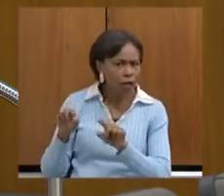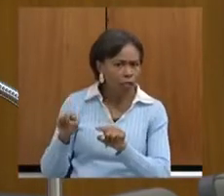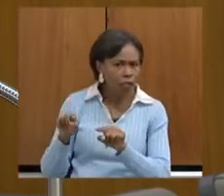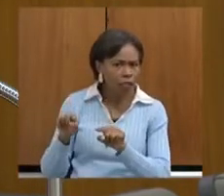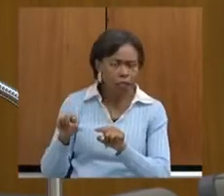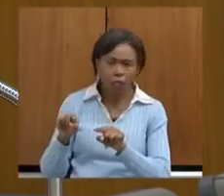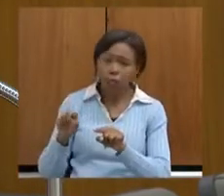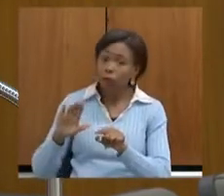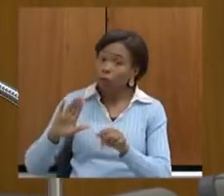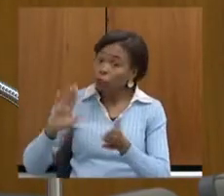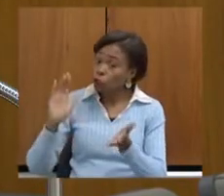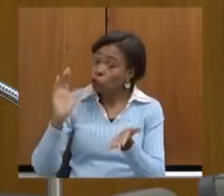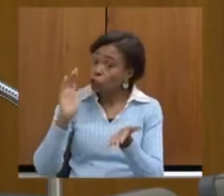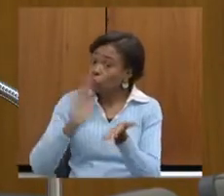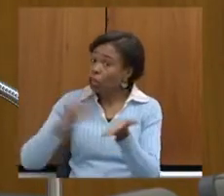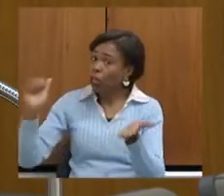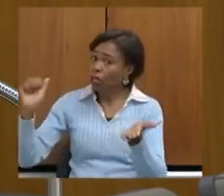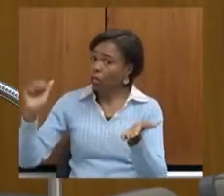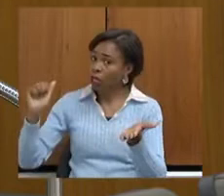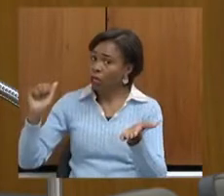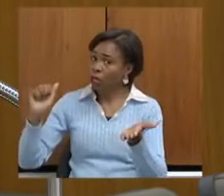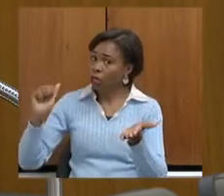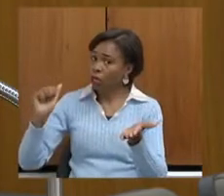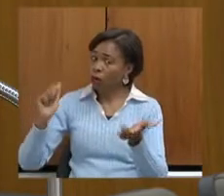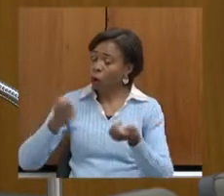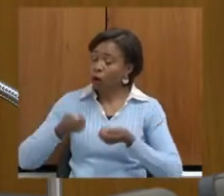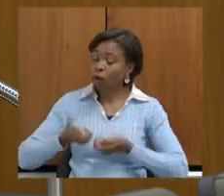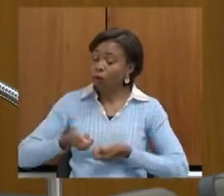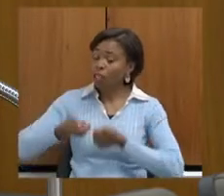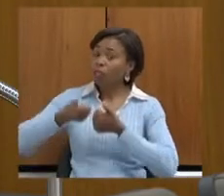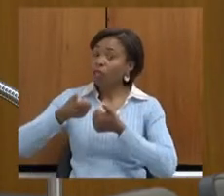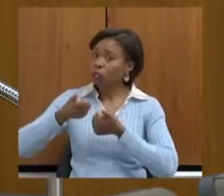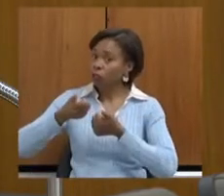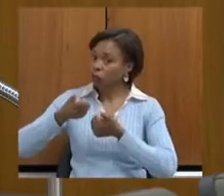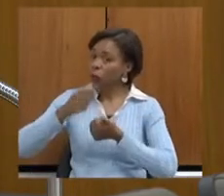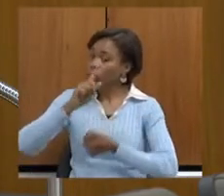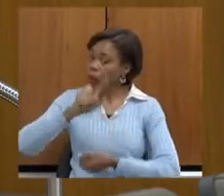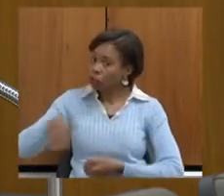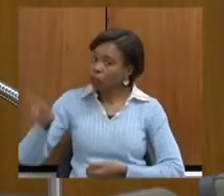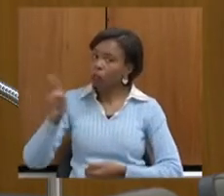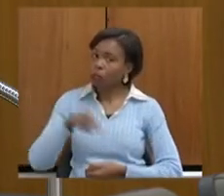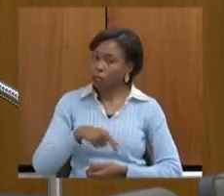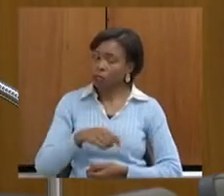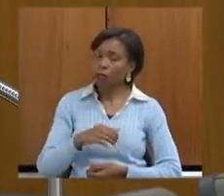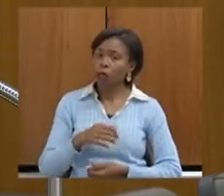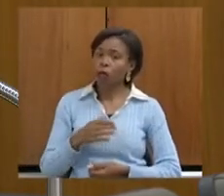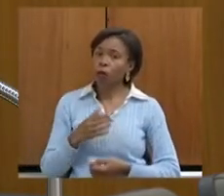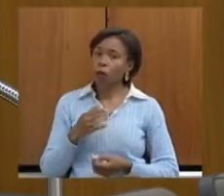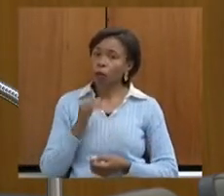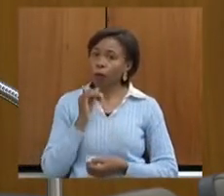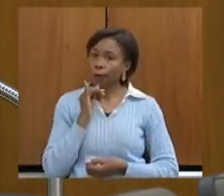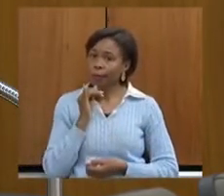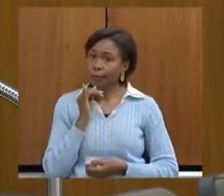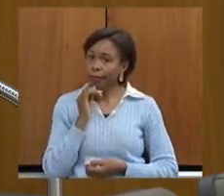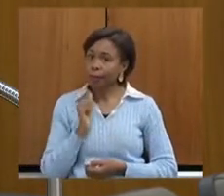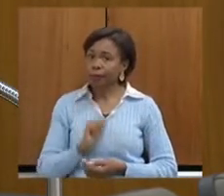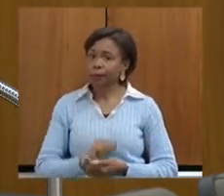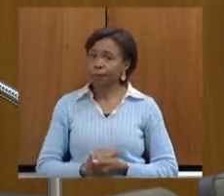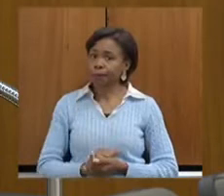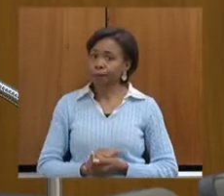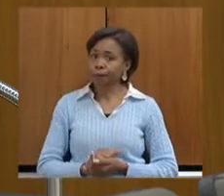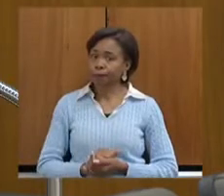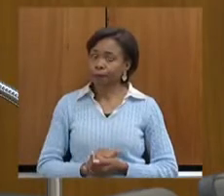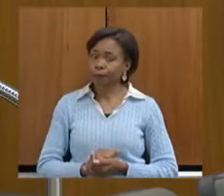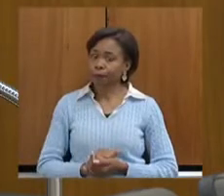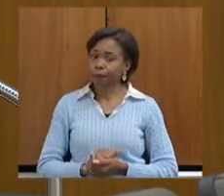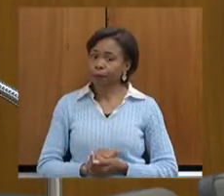retiradas delas os benefícios como o paga